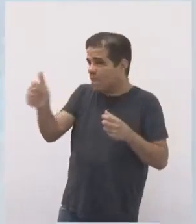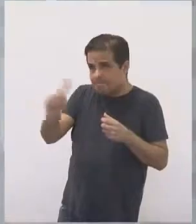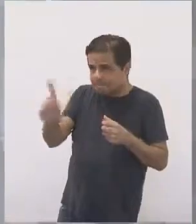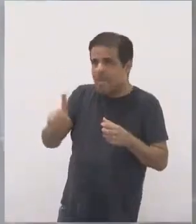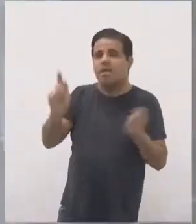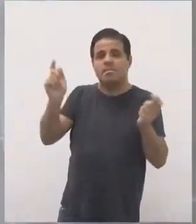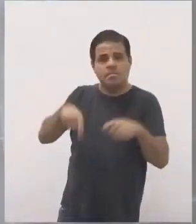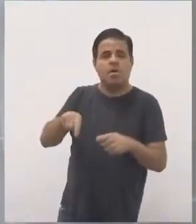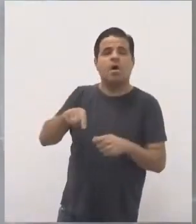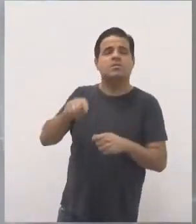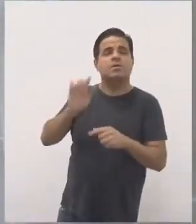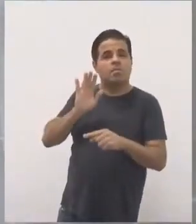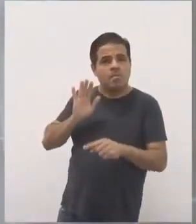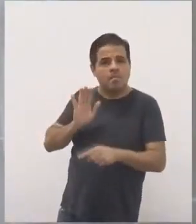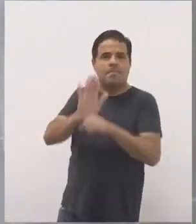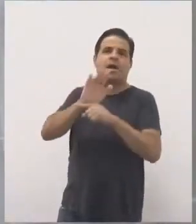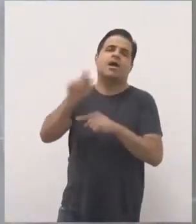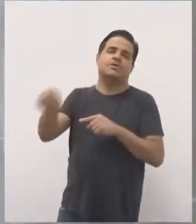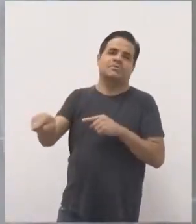se